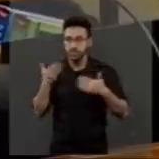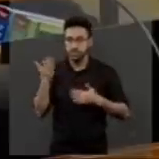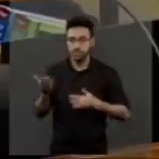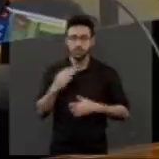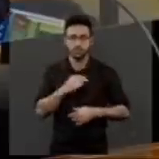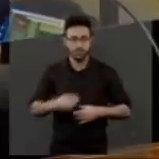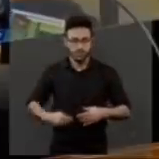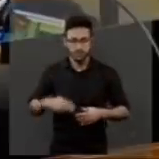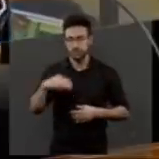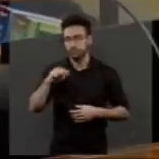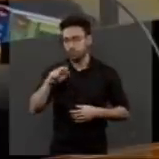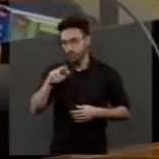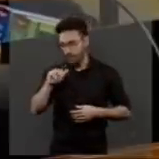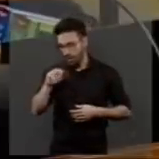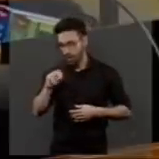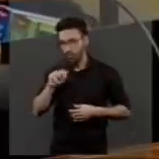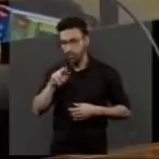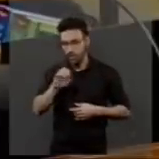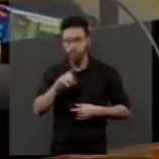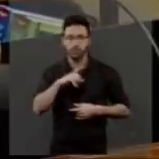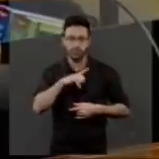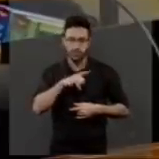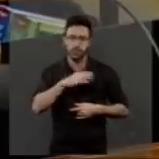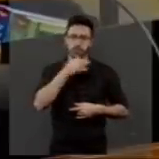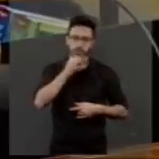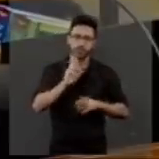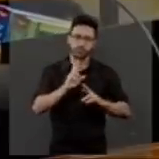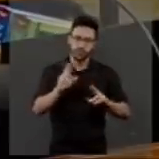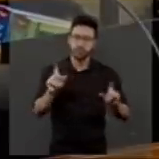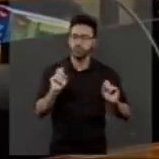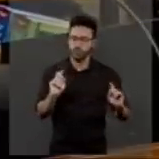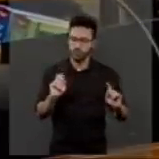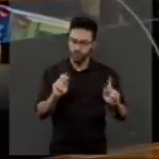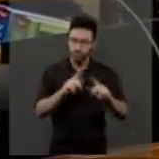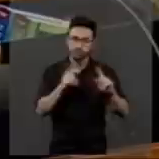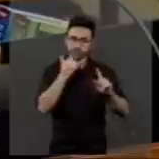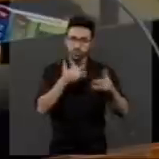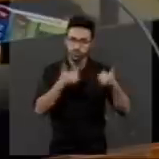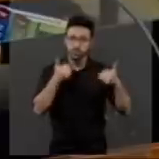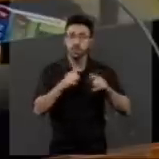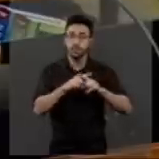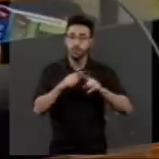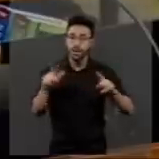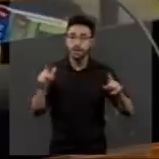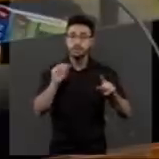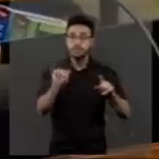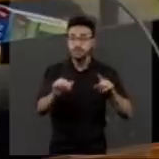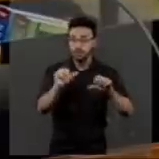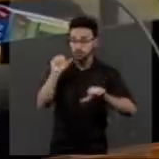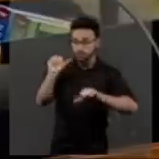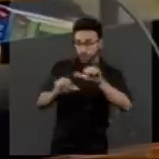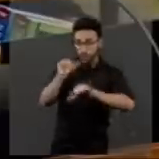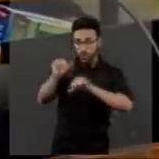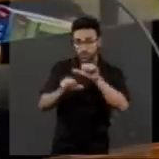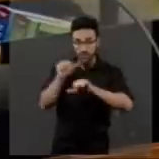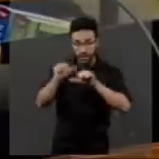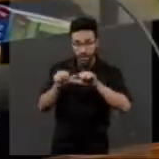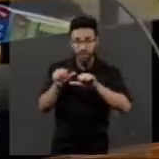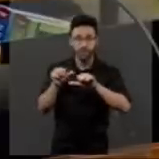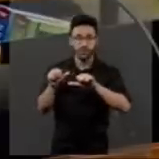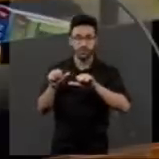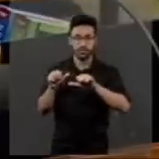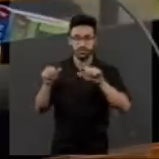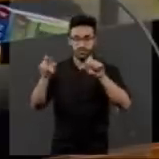que pensa diferentemente há muito tempo e coerentemente, eu acho que nas hipóteses de mudança de jurisprudência em matéria